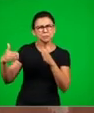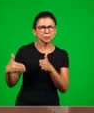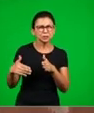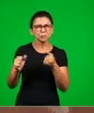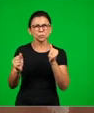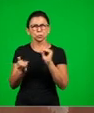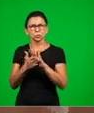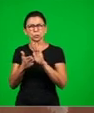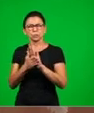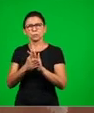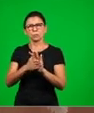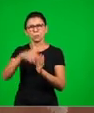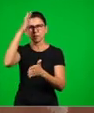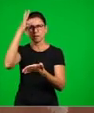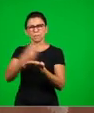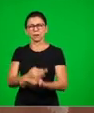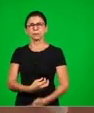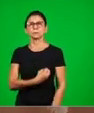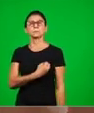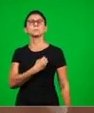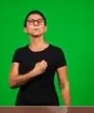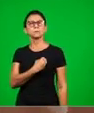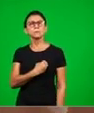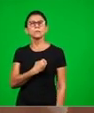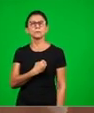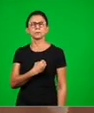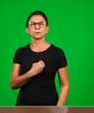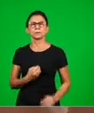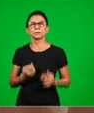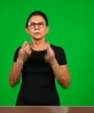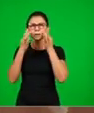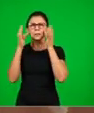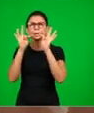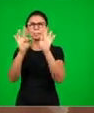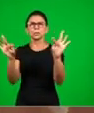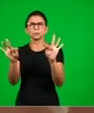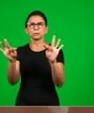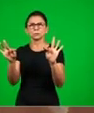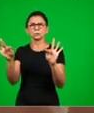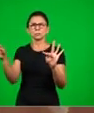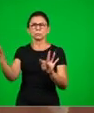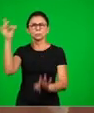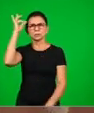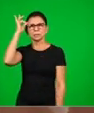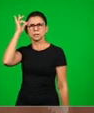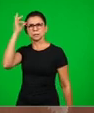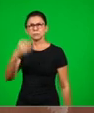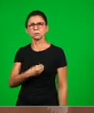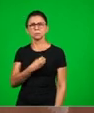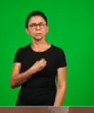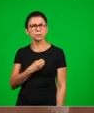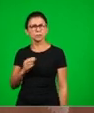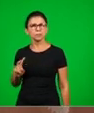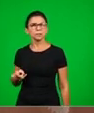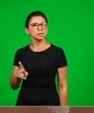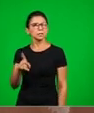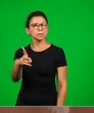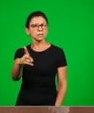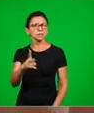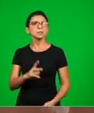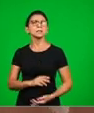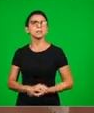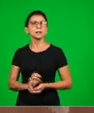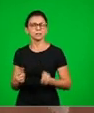viva, uma demonstração de um espírito de vida que existiu sempre. Quando nós hoje estamos reeditando